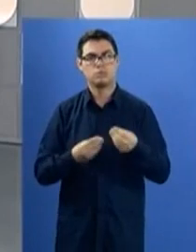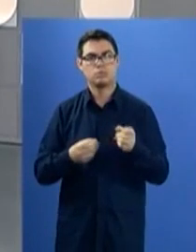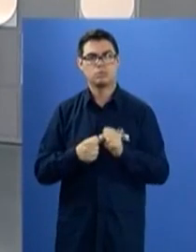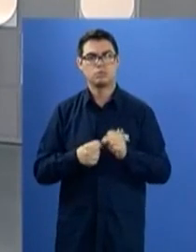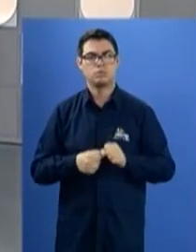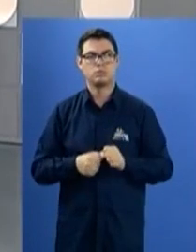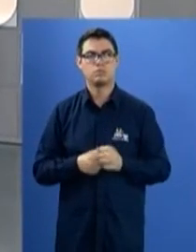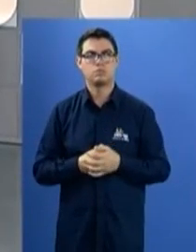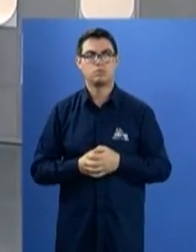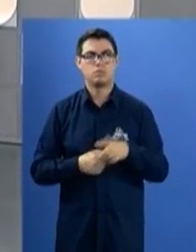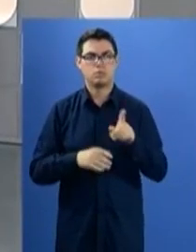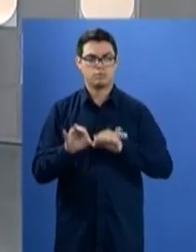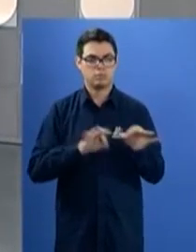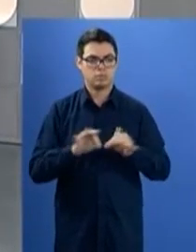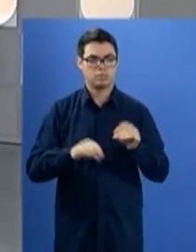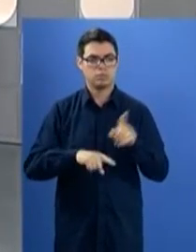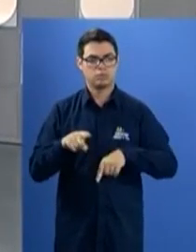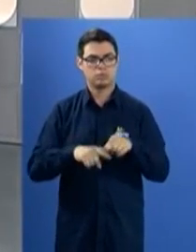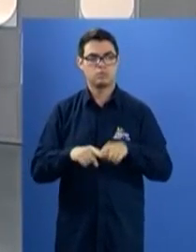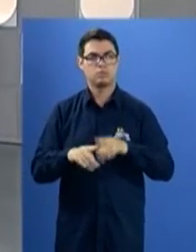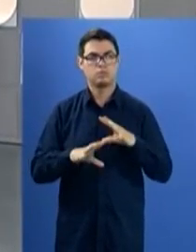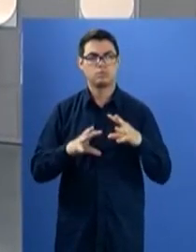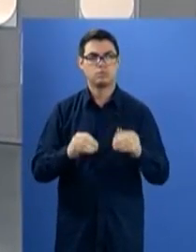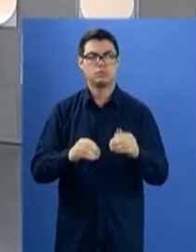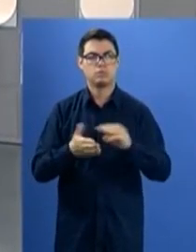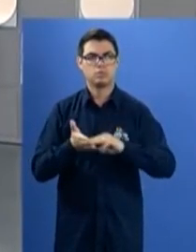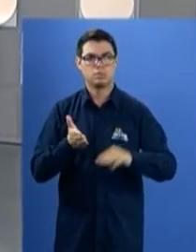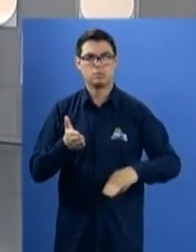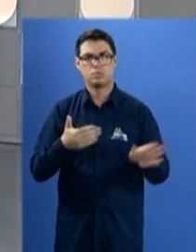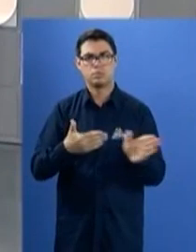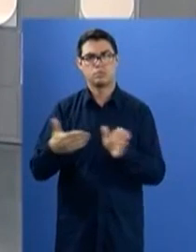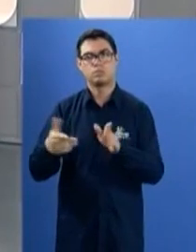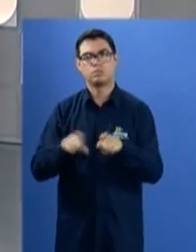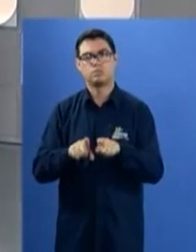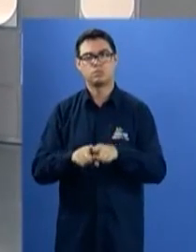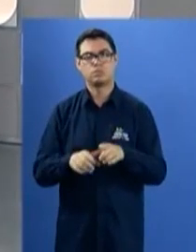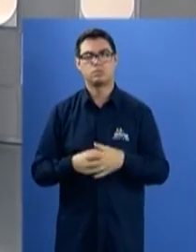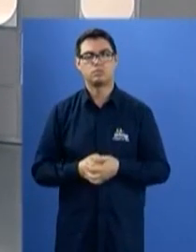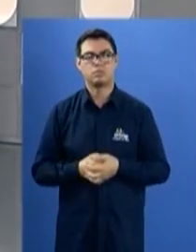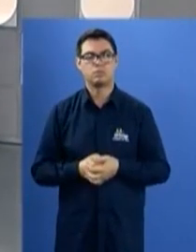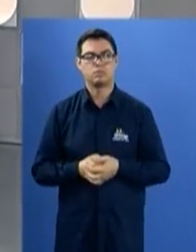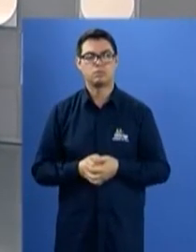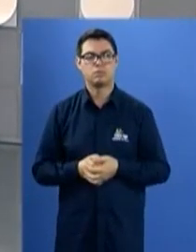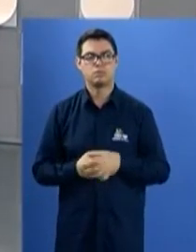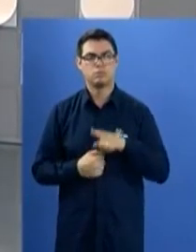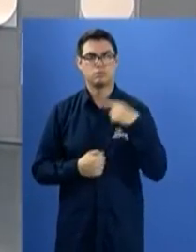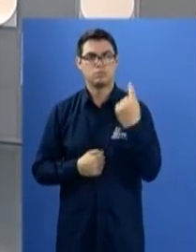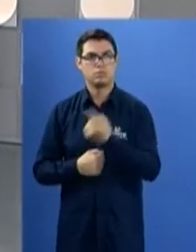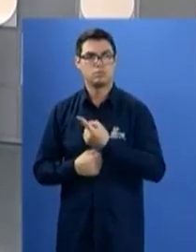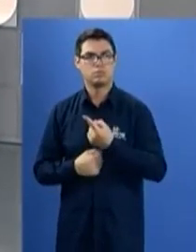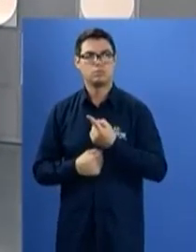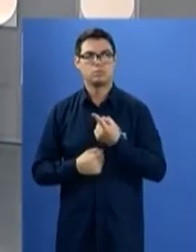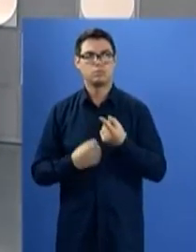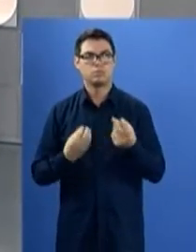afetar drasticamente os projetos de produtos e os métodos de produção. Então, aqui no nosso desenho, nós